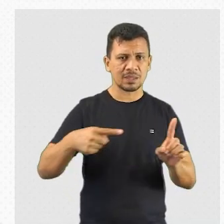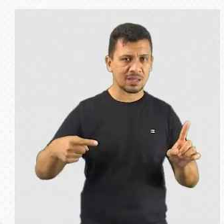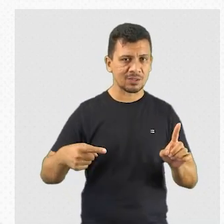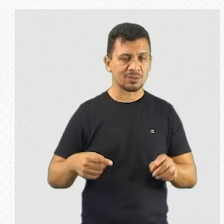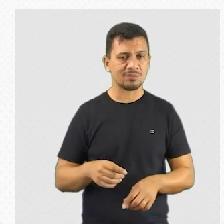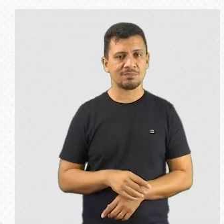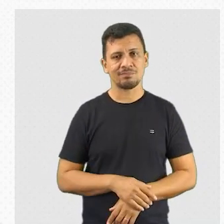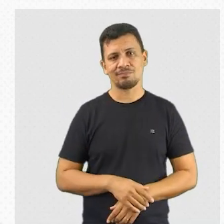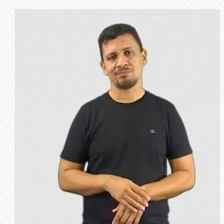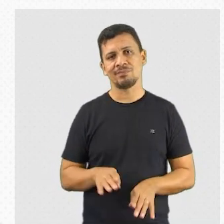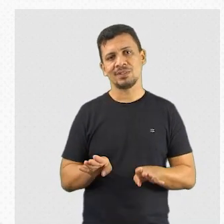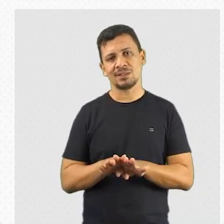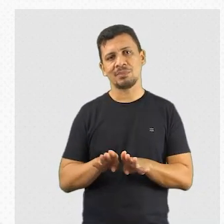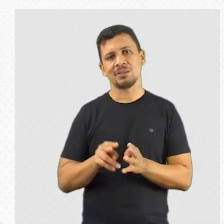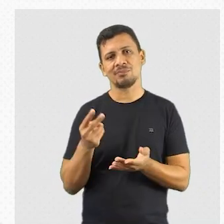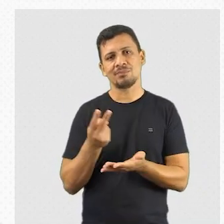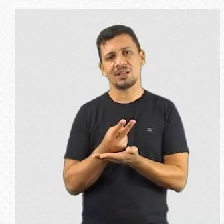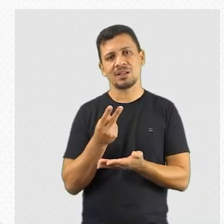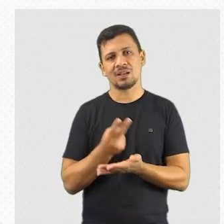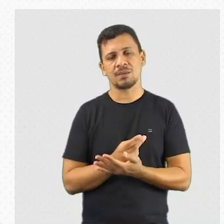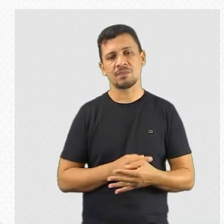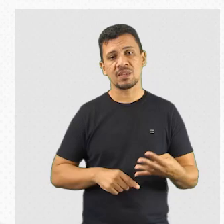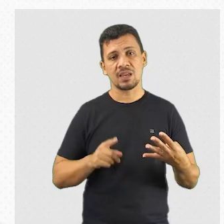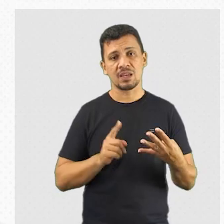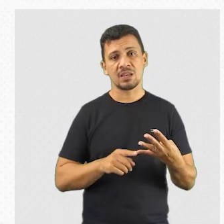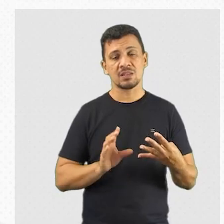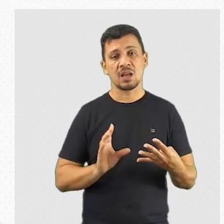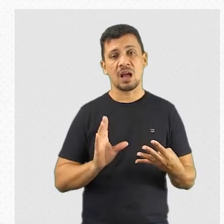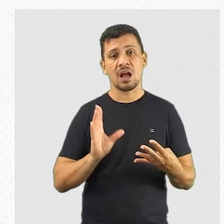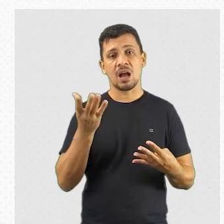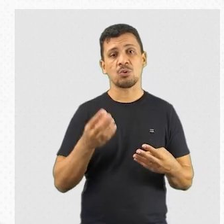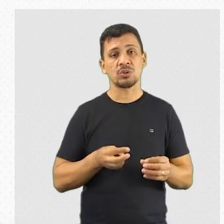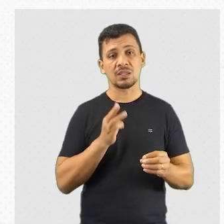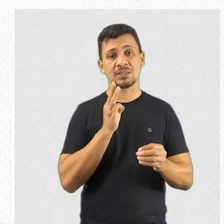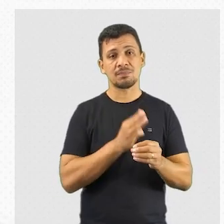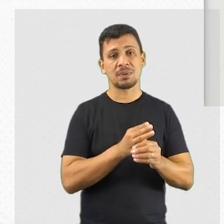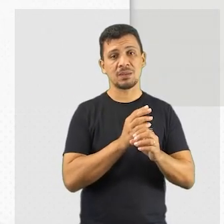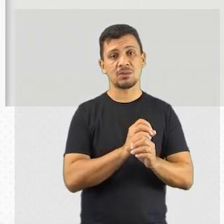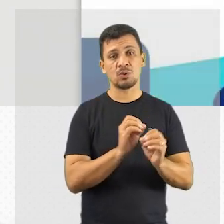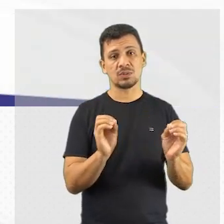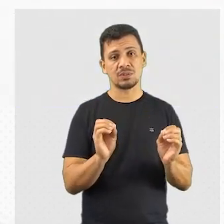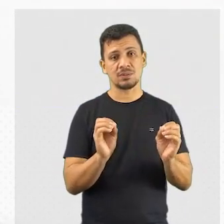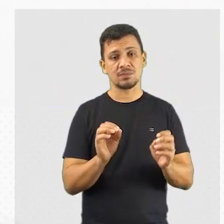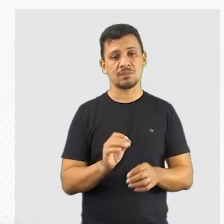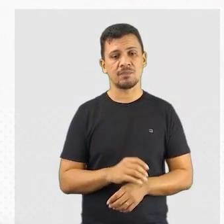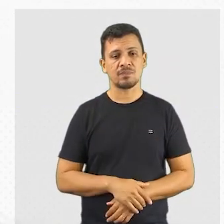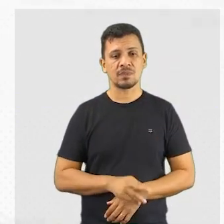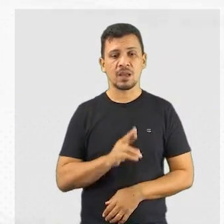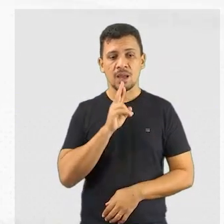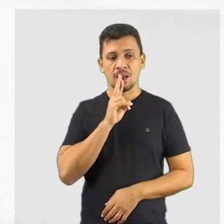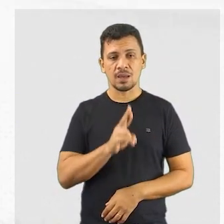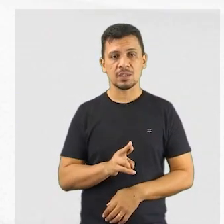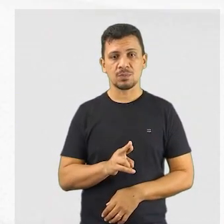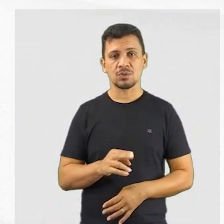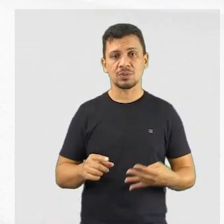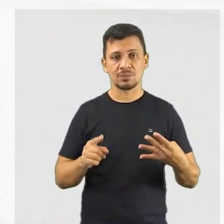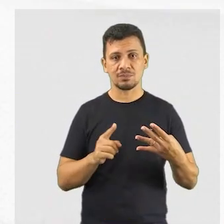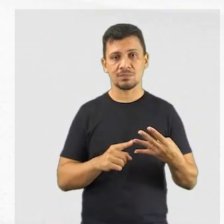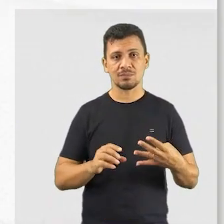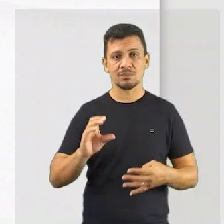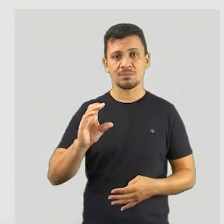Também não, né? A gente já falou sobre isso, isso acontece no processo de meiose e não de mitose. Então, resposta correta, letra